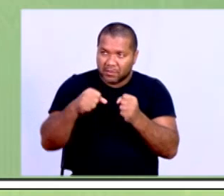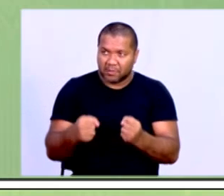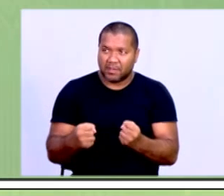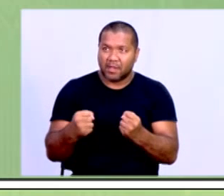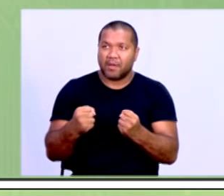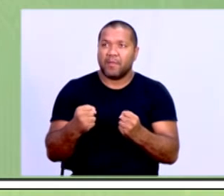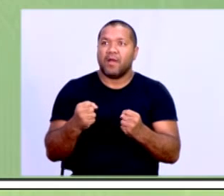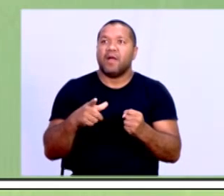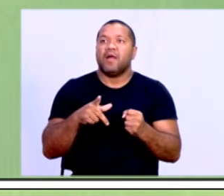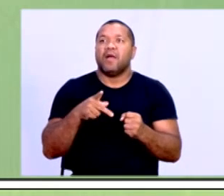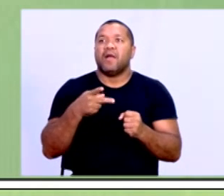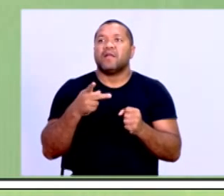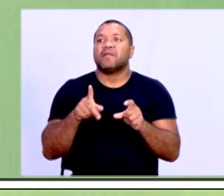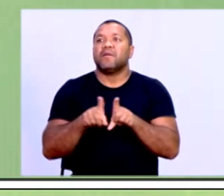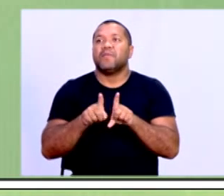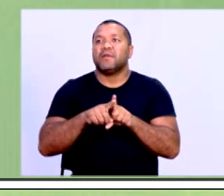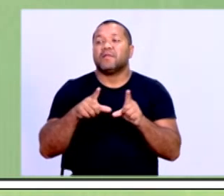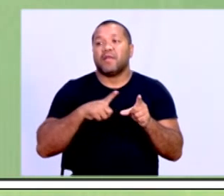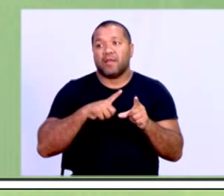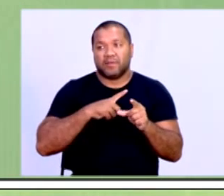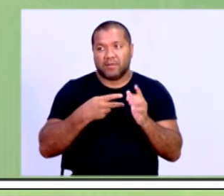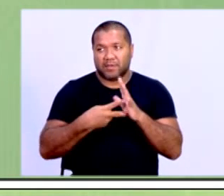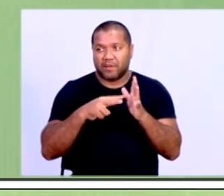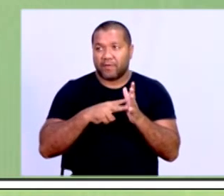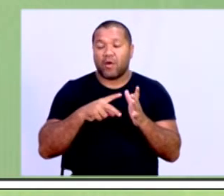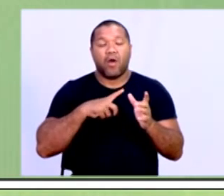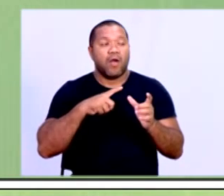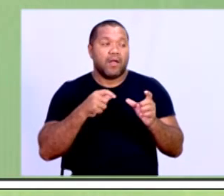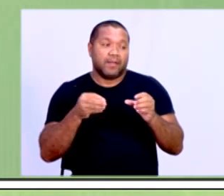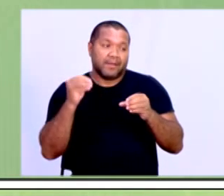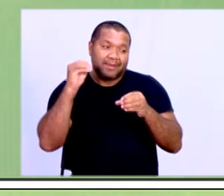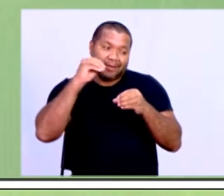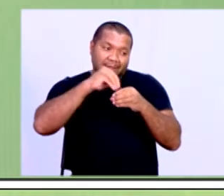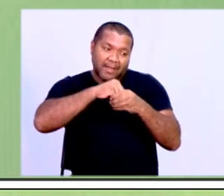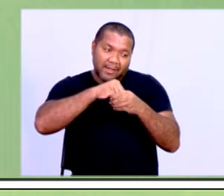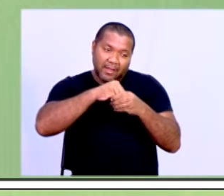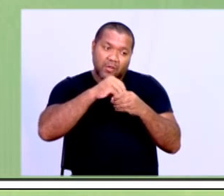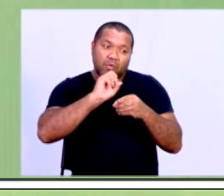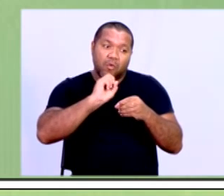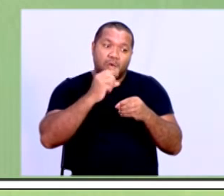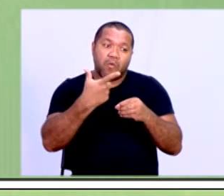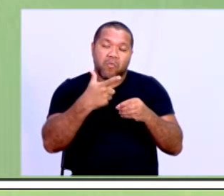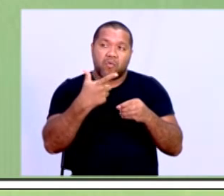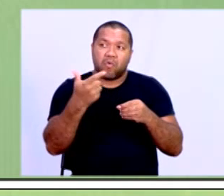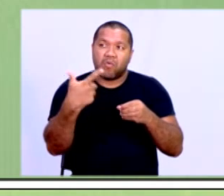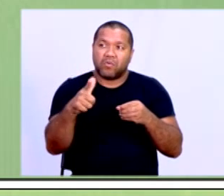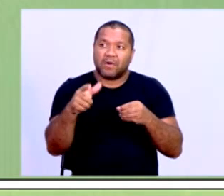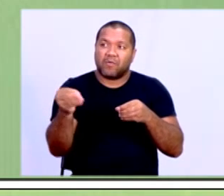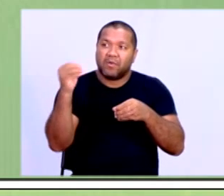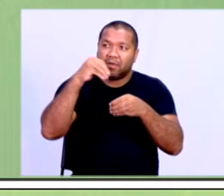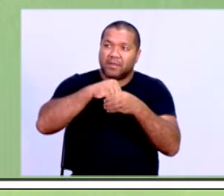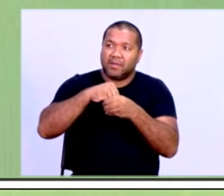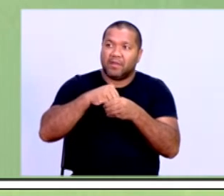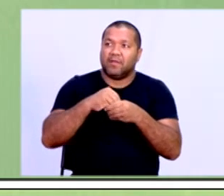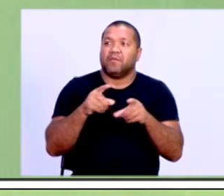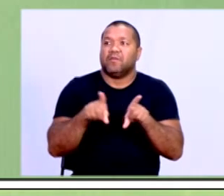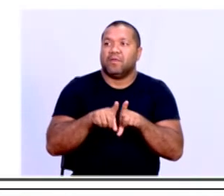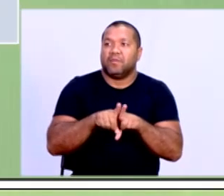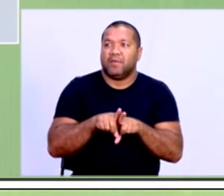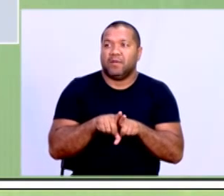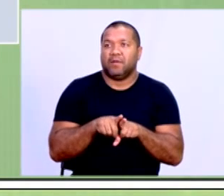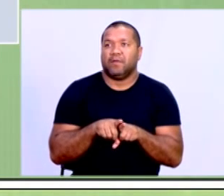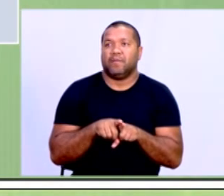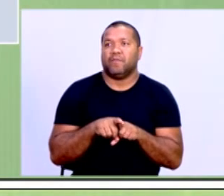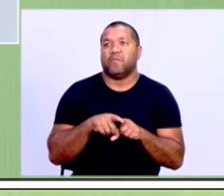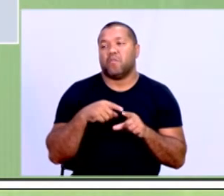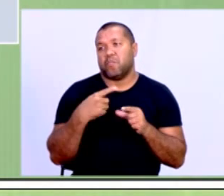é composto por alguma coisa. Aí ele coloca o sinal de igual. Então esses são os mais básicos que a gente pode conhecer. Eu vou